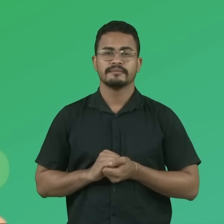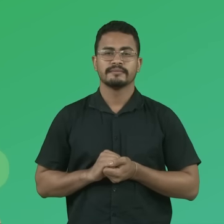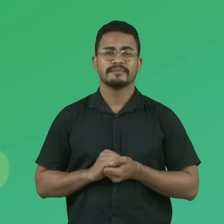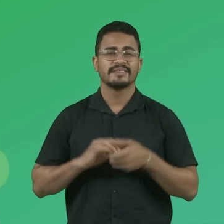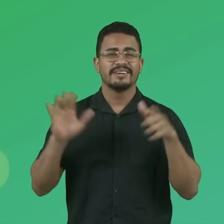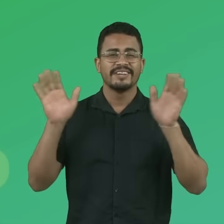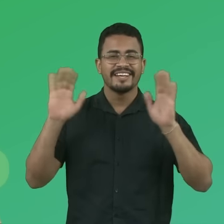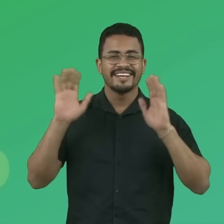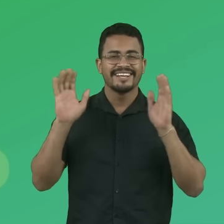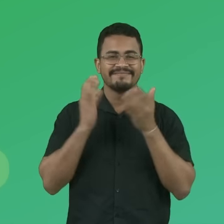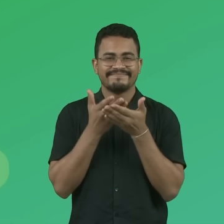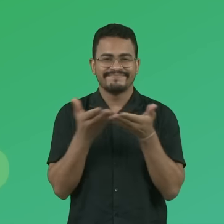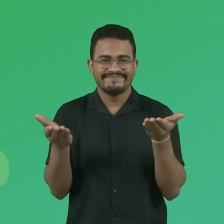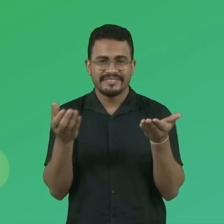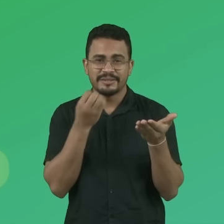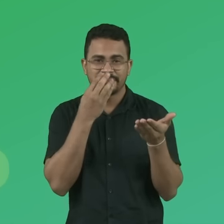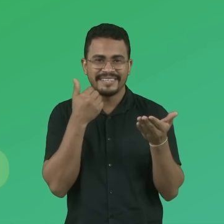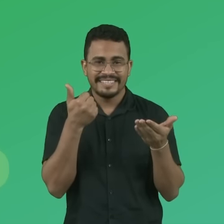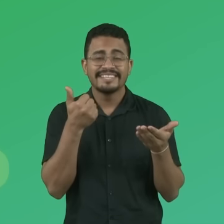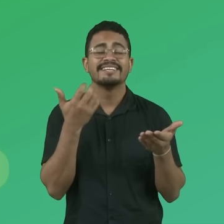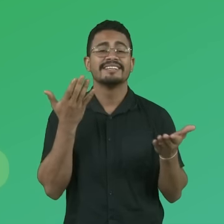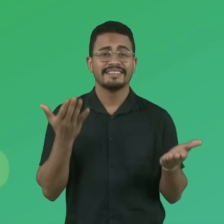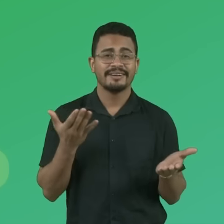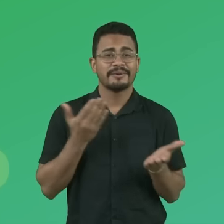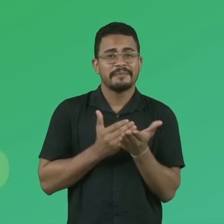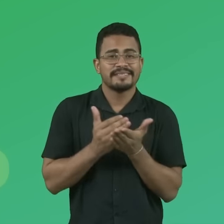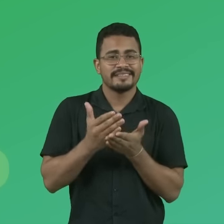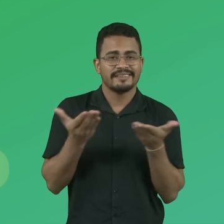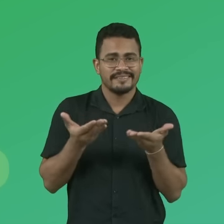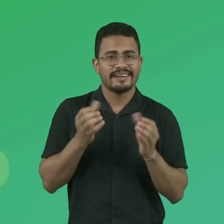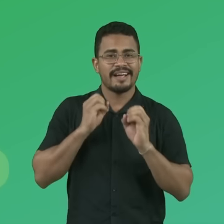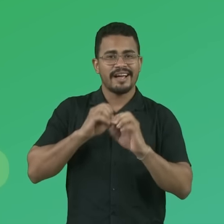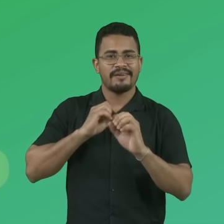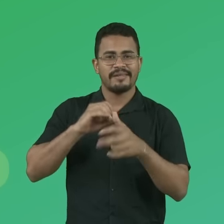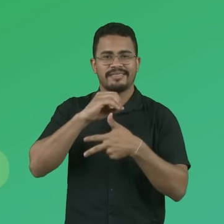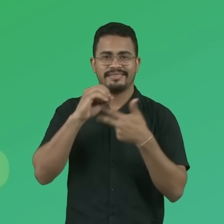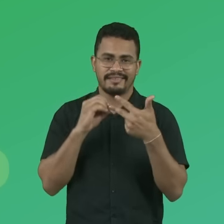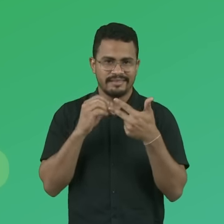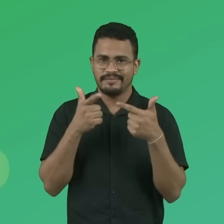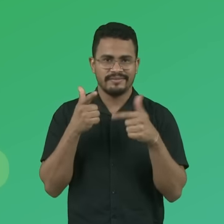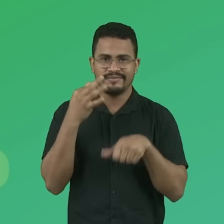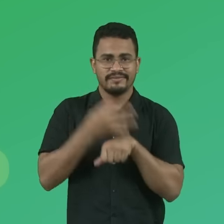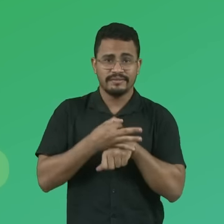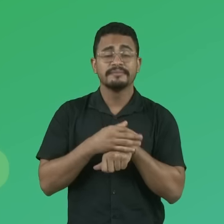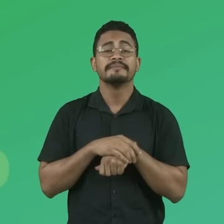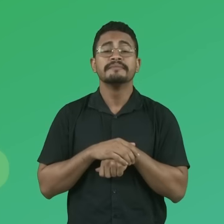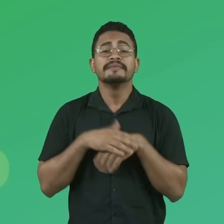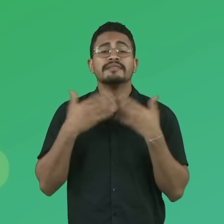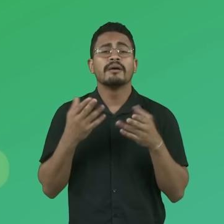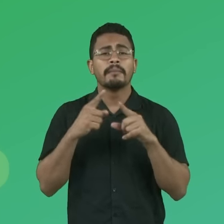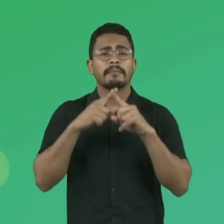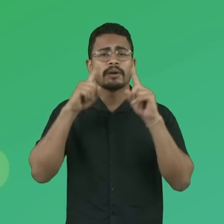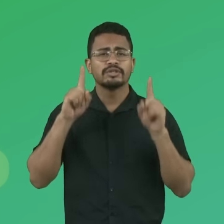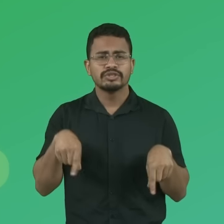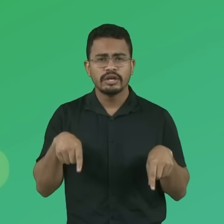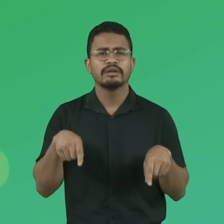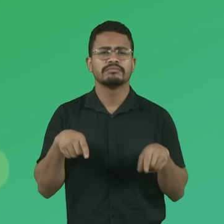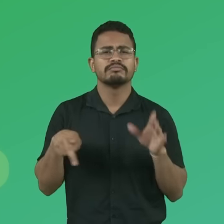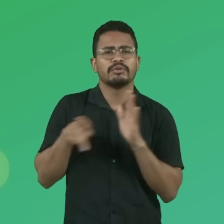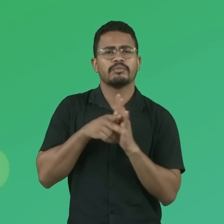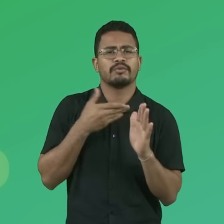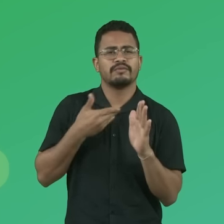Olá pessoal, tudo bom? Estamos começando aqui mais um aulão do Enem Não Tira Férias, certo? Esse projeto, esse programa aí do